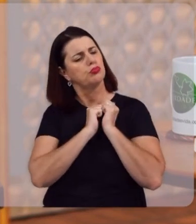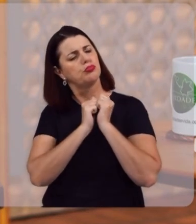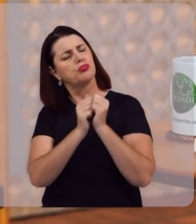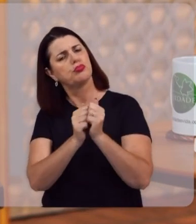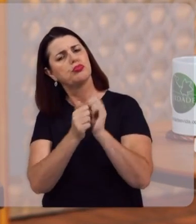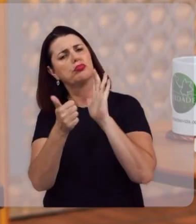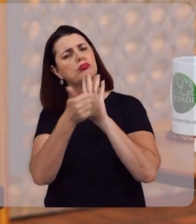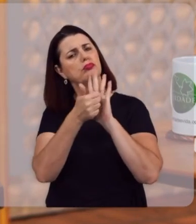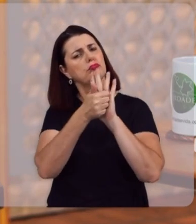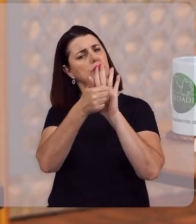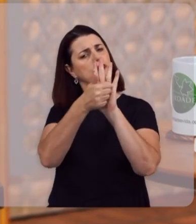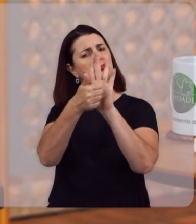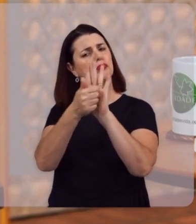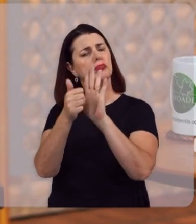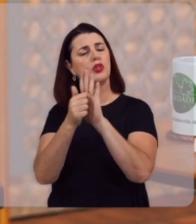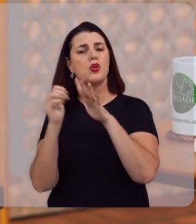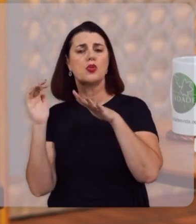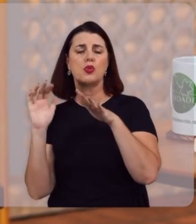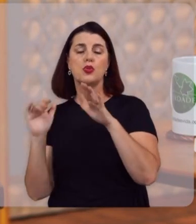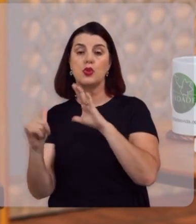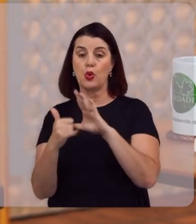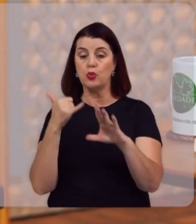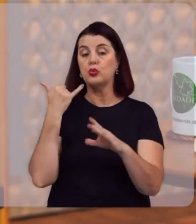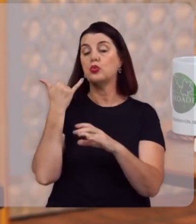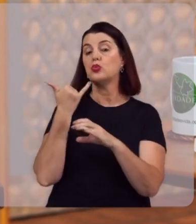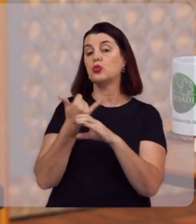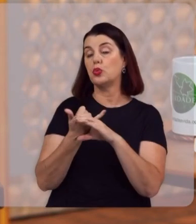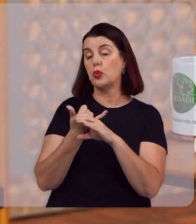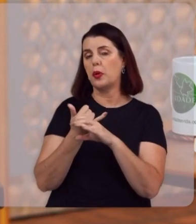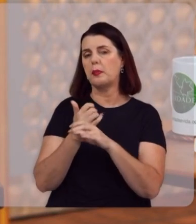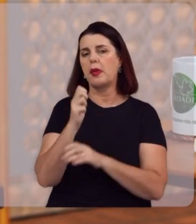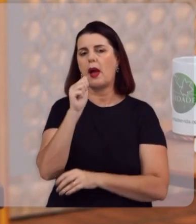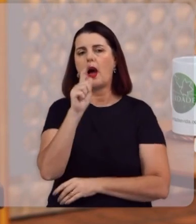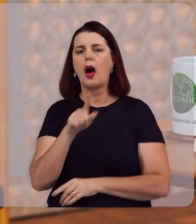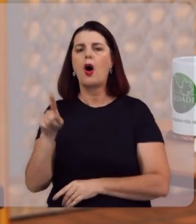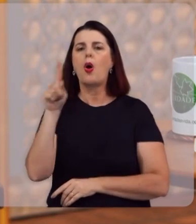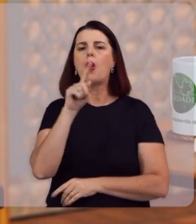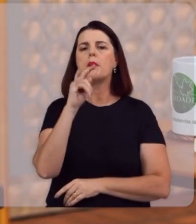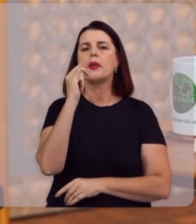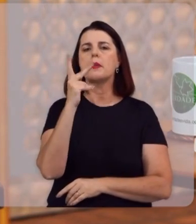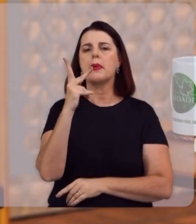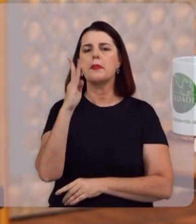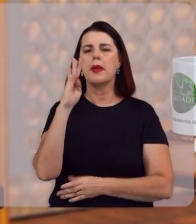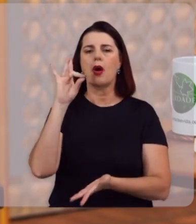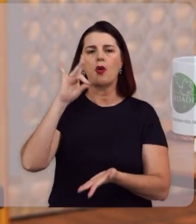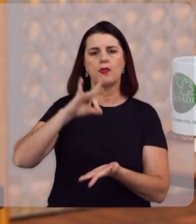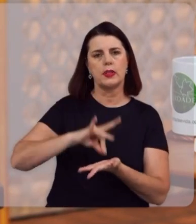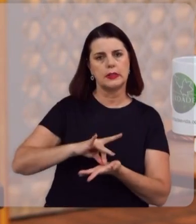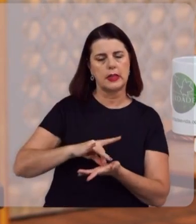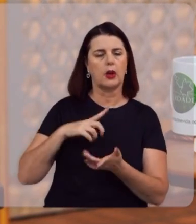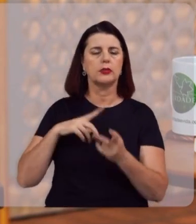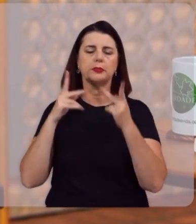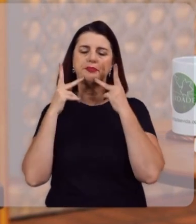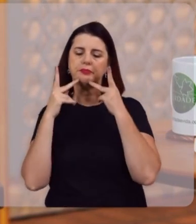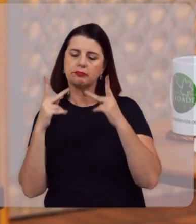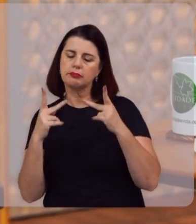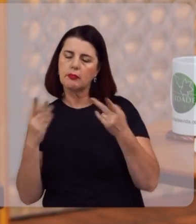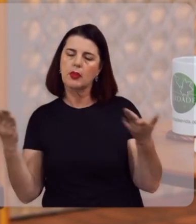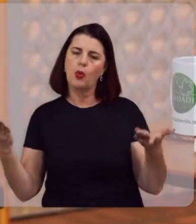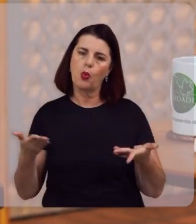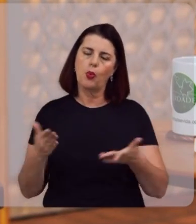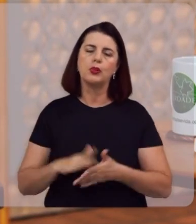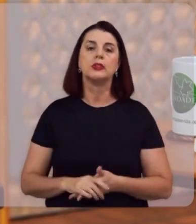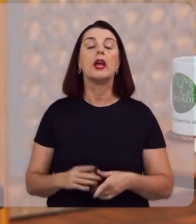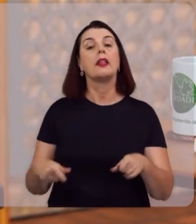acompanhar Lá nos nossos canais do YouTube Lá no YouTube Arroba IPB Oficial Onde a gente sempre tem a mensagem